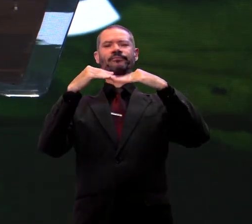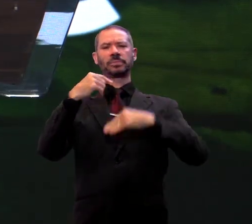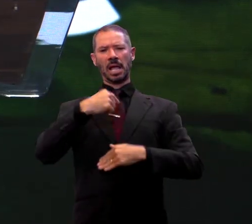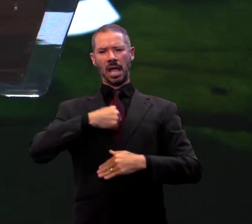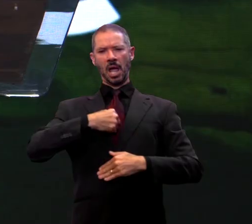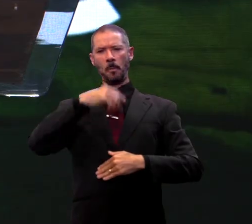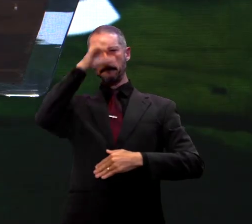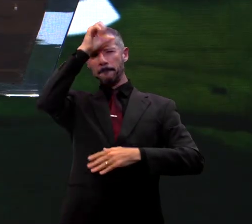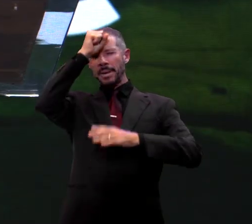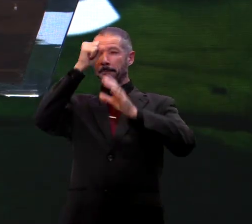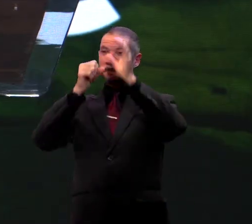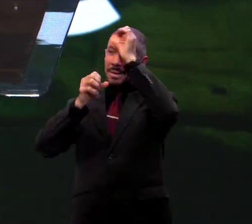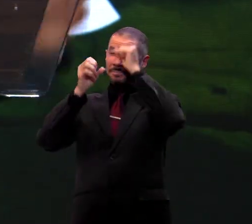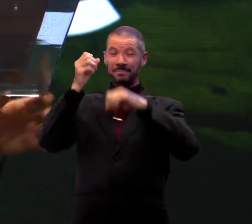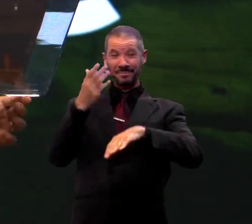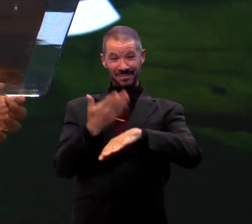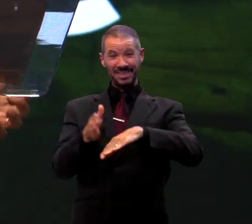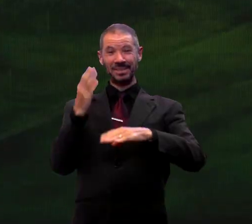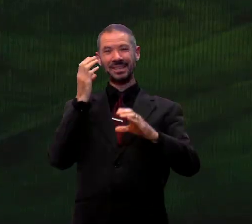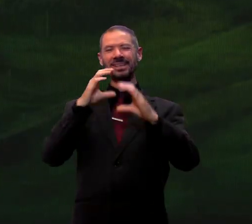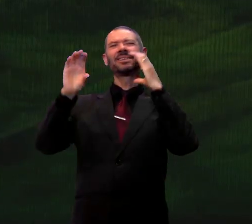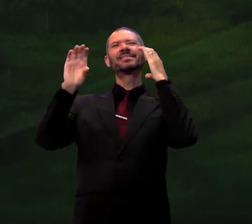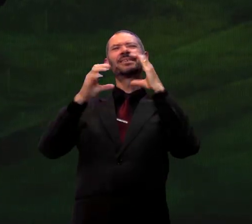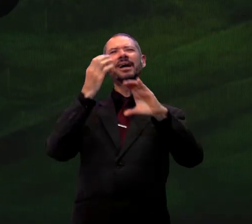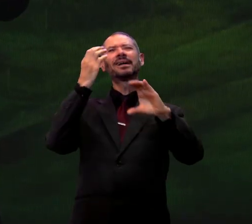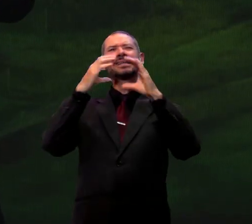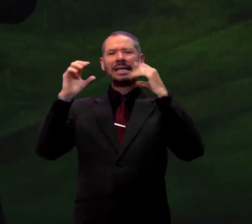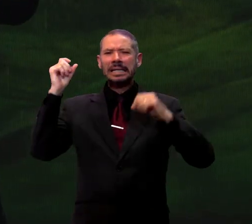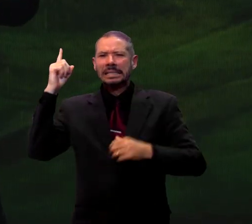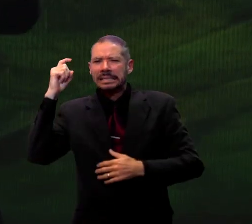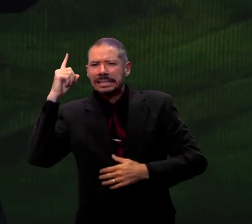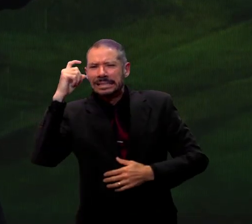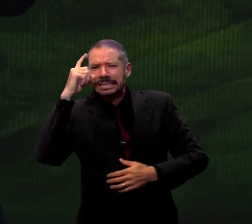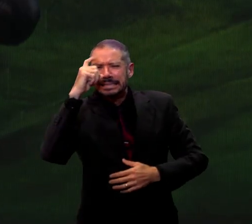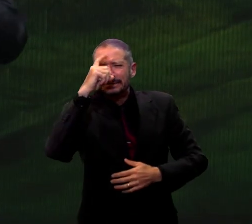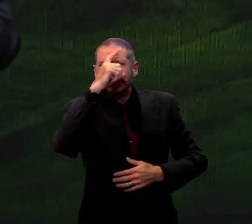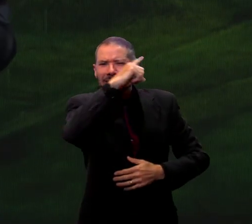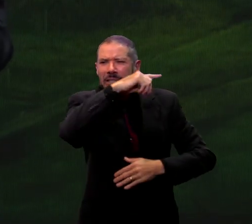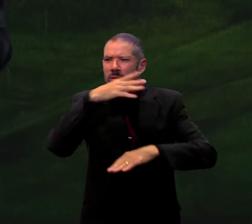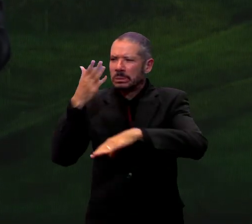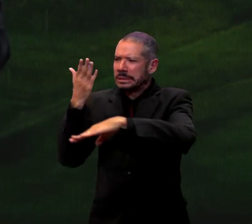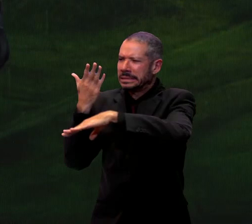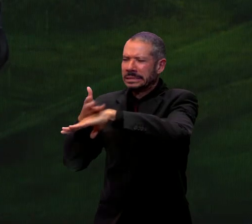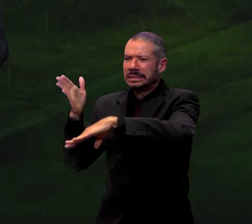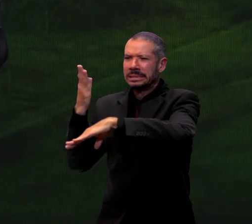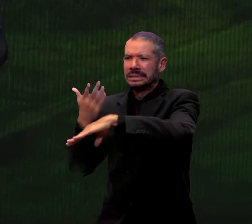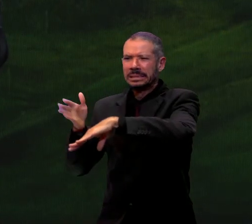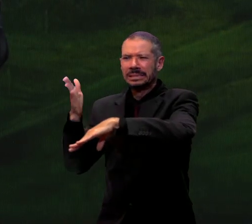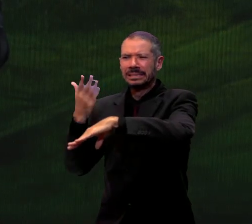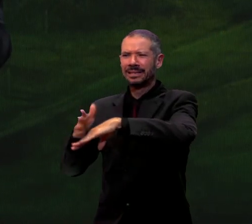aprendi isso. A gente canta isso, mas como é difícil praticar isso.